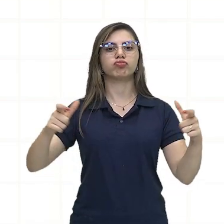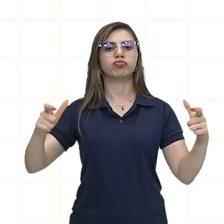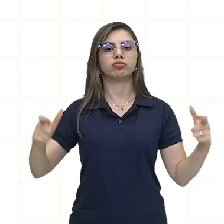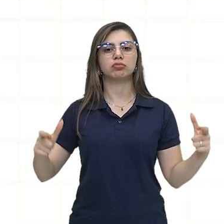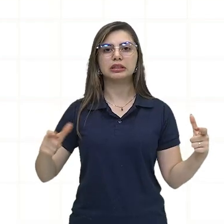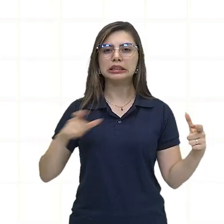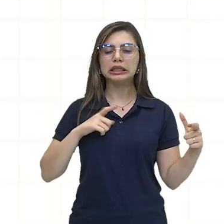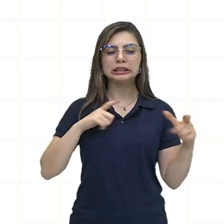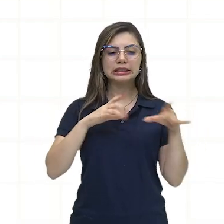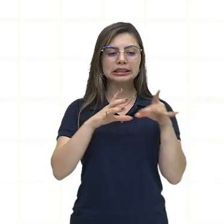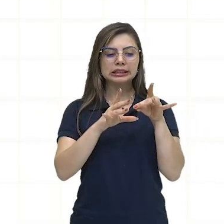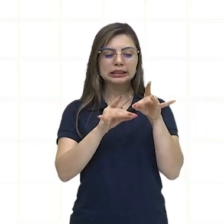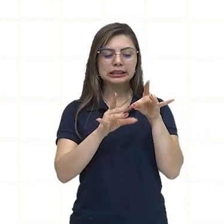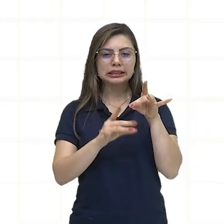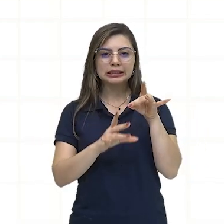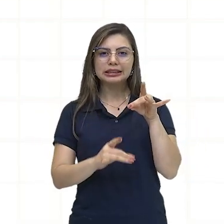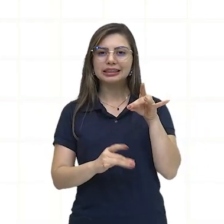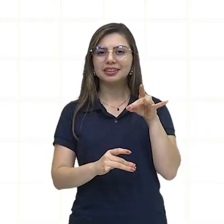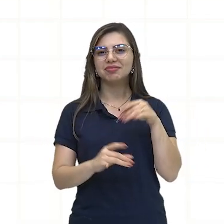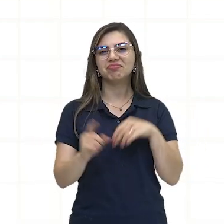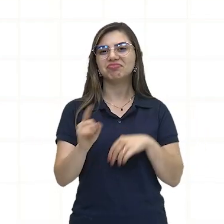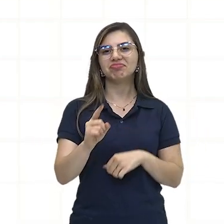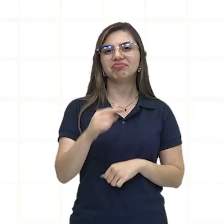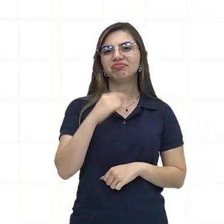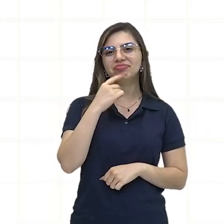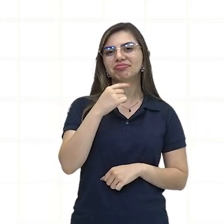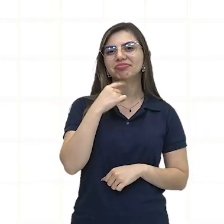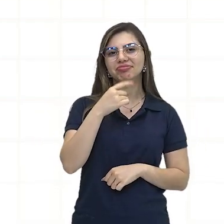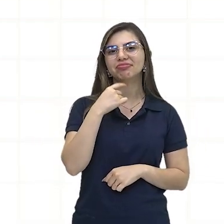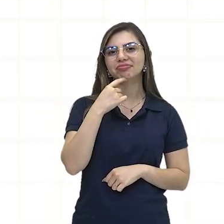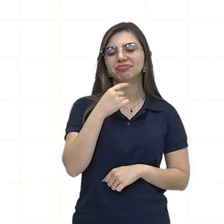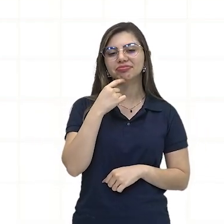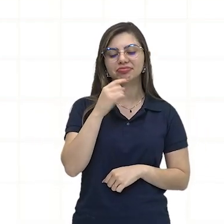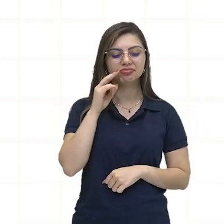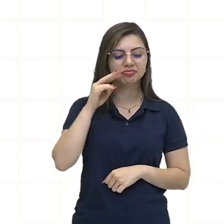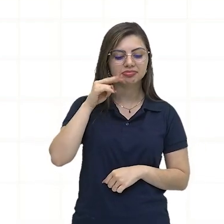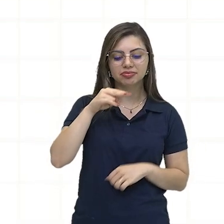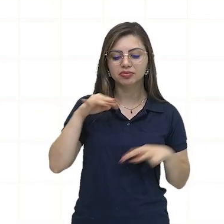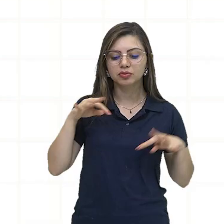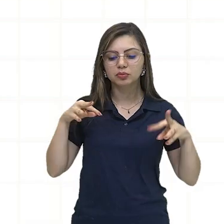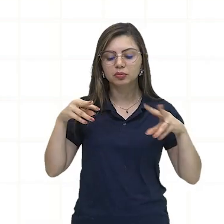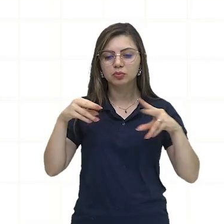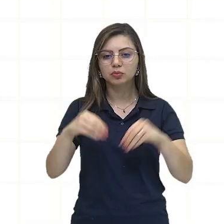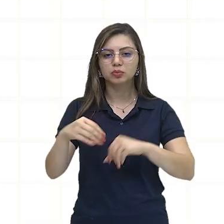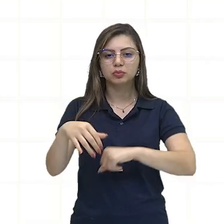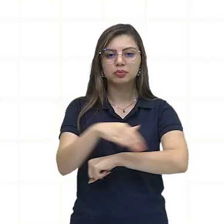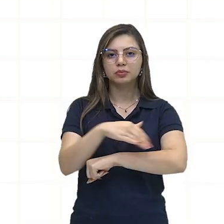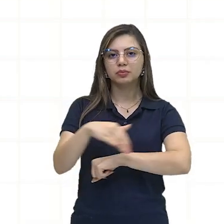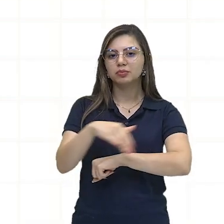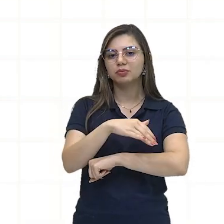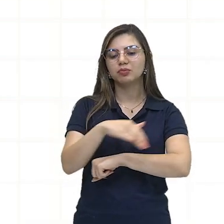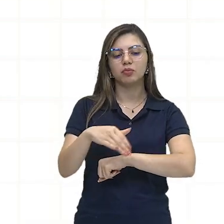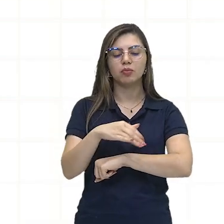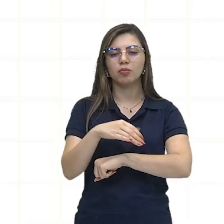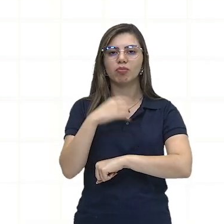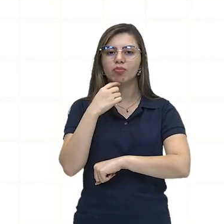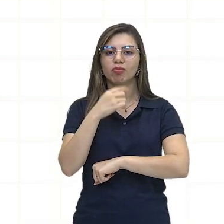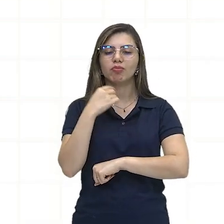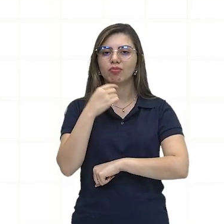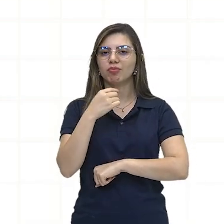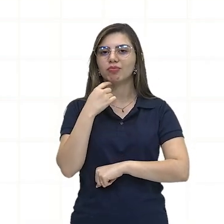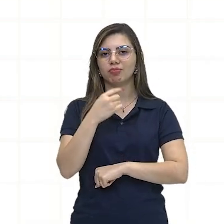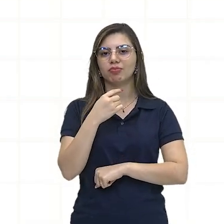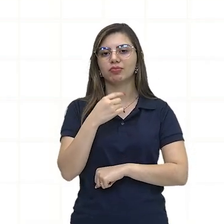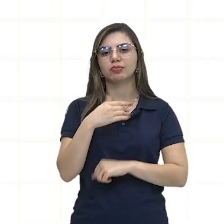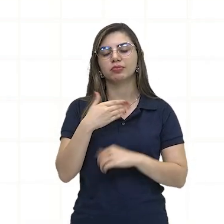não teria essa quantidade de detalhes, eu não conseguiria ver todas essas ruas ou todos esses lugares que